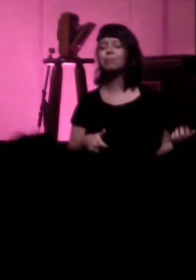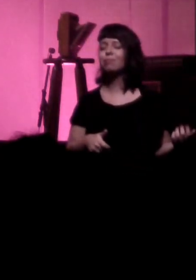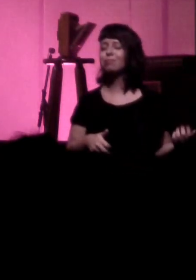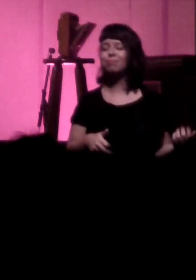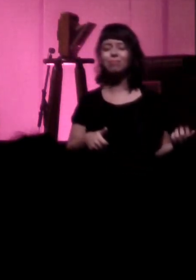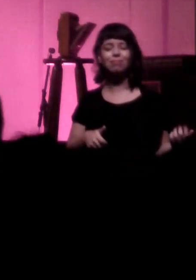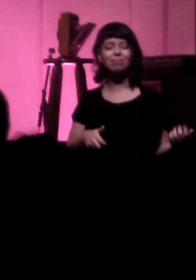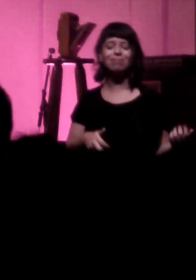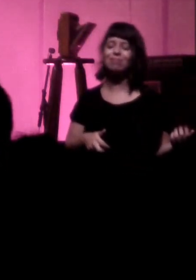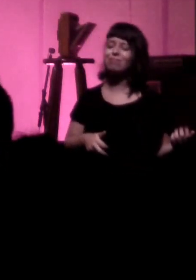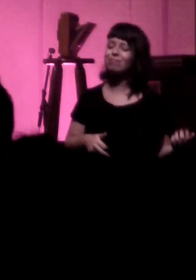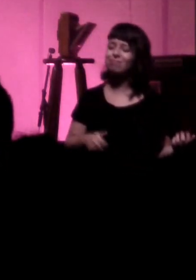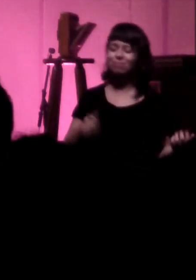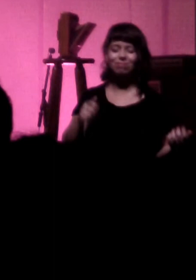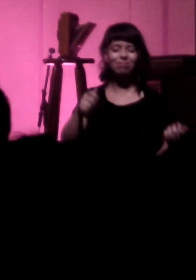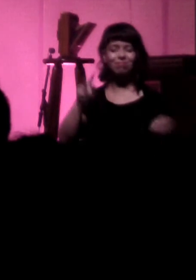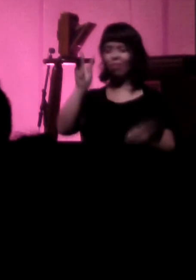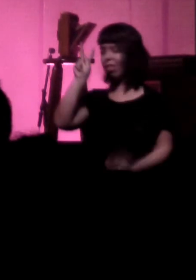Não vou mudar,